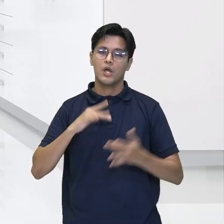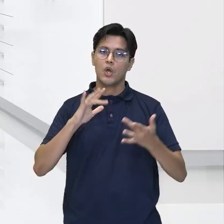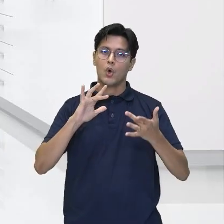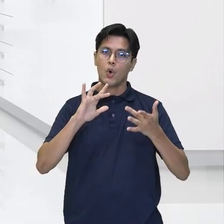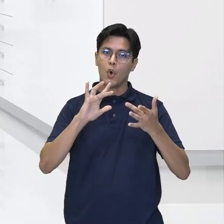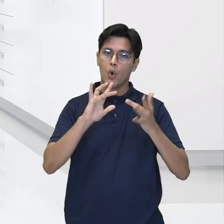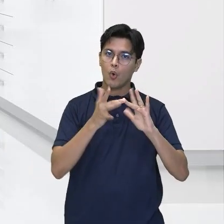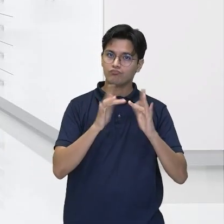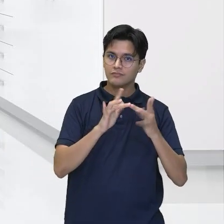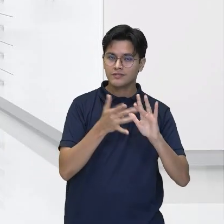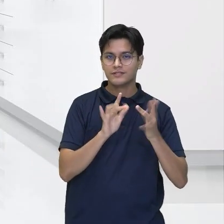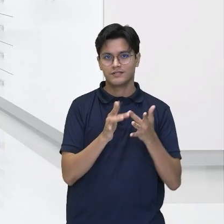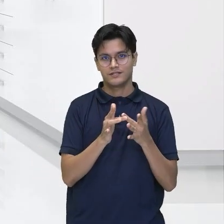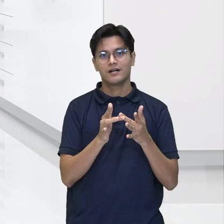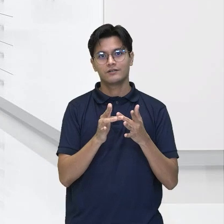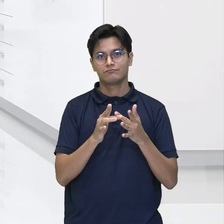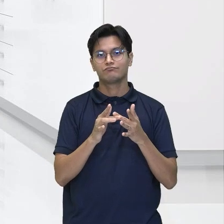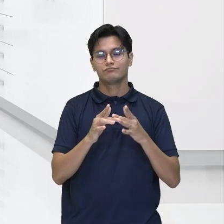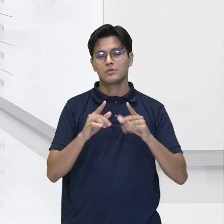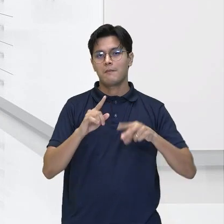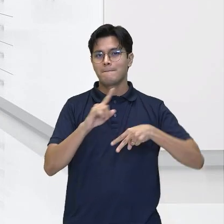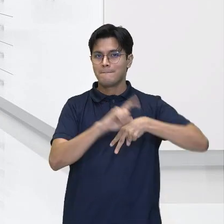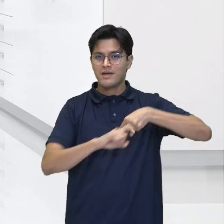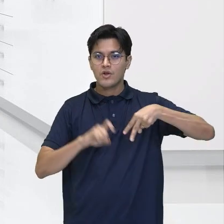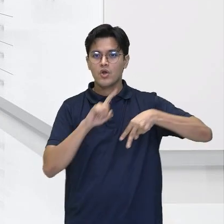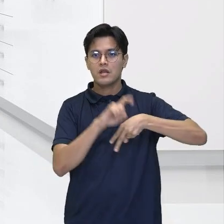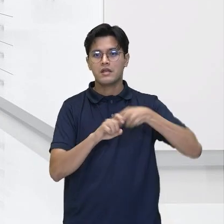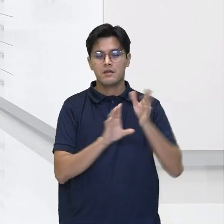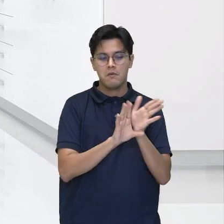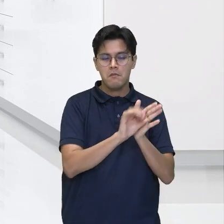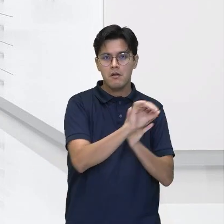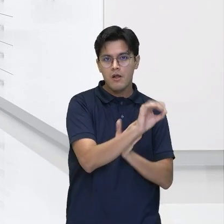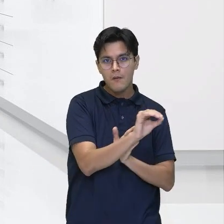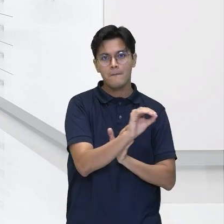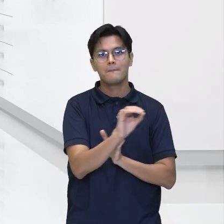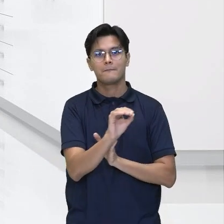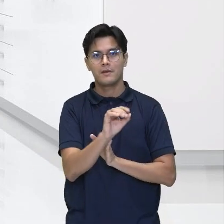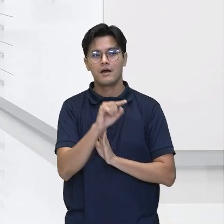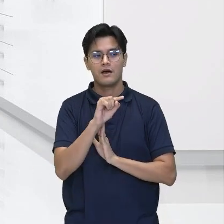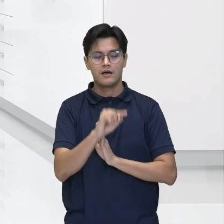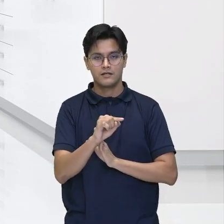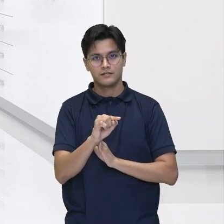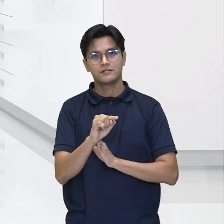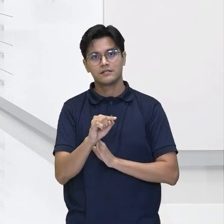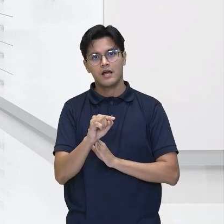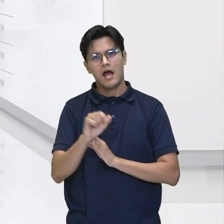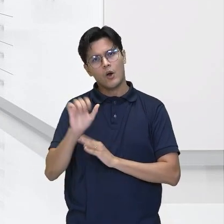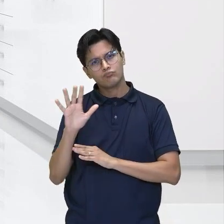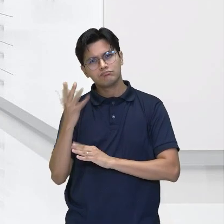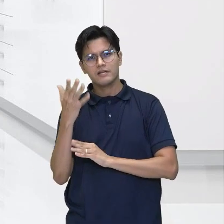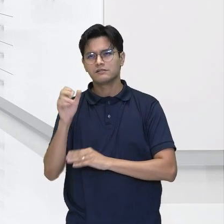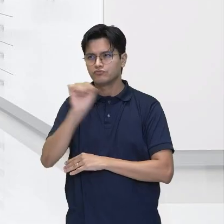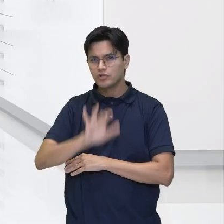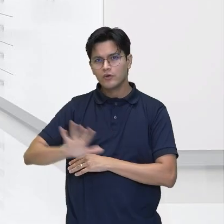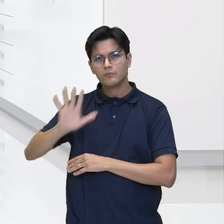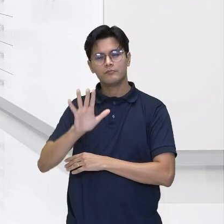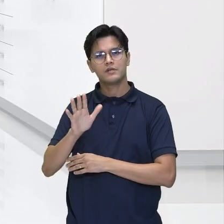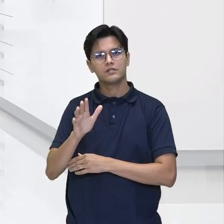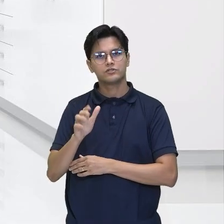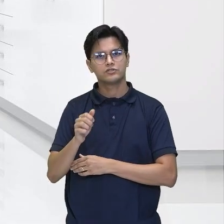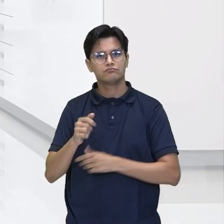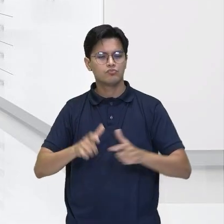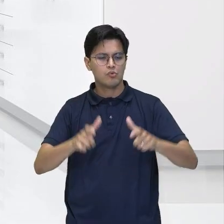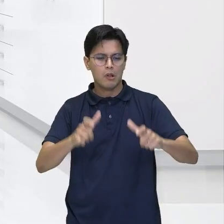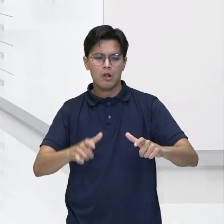presente naquelas regiões em que tem inundações de rio, inundações de águas de